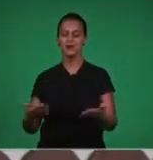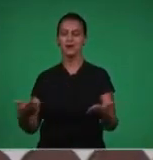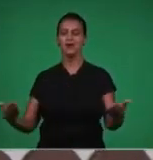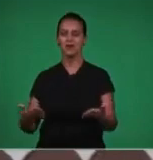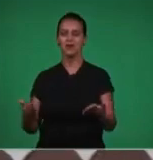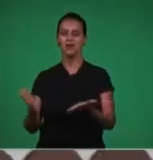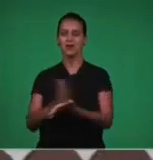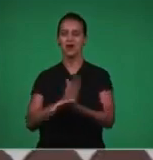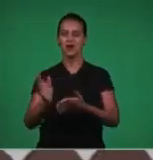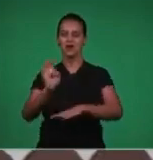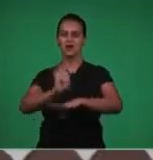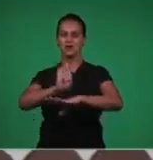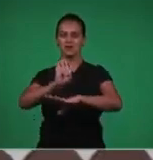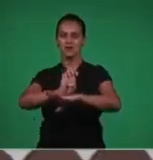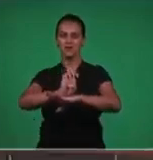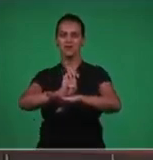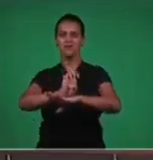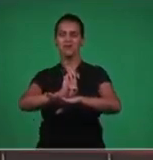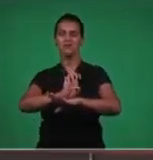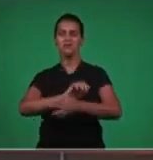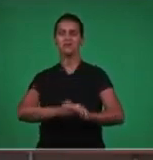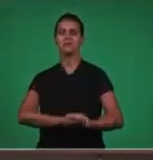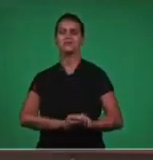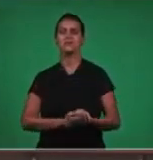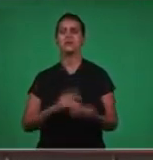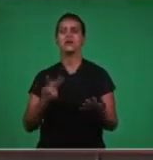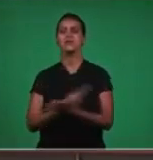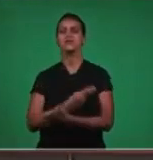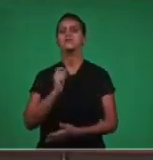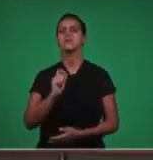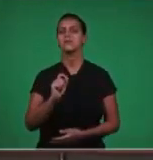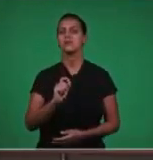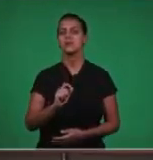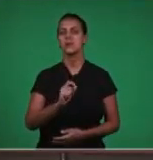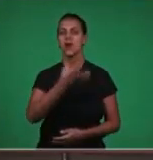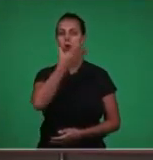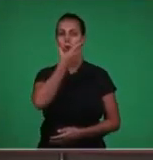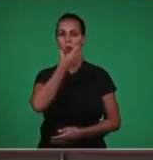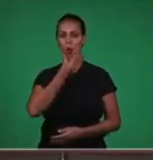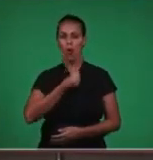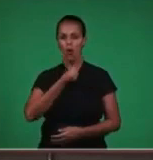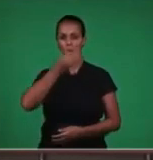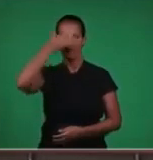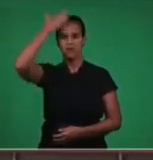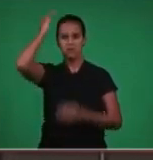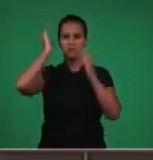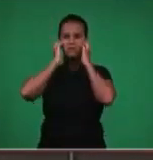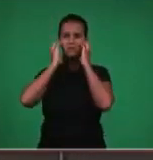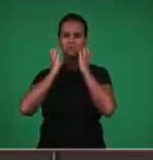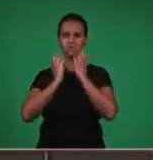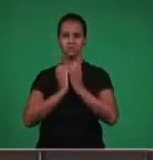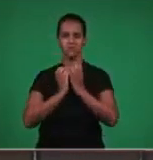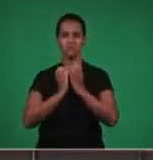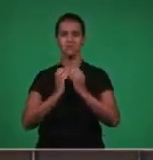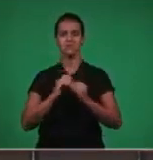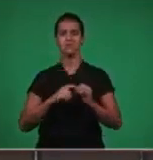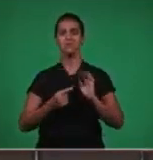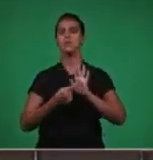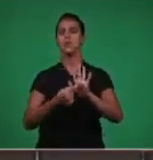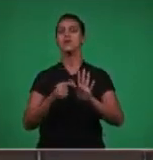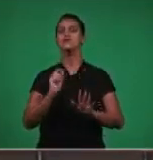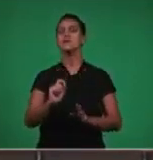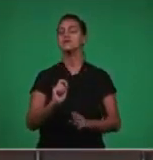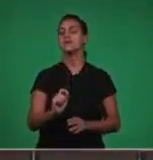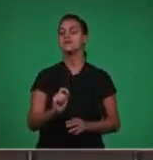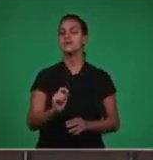esse negócio de evolucionismo, de Darwin, sabe por quê? Porque isso, teoria, isso não tem nada explicado,